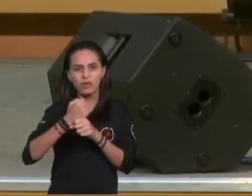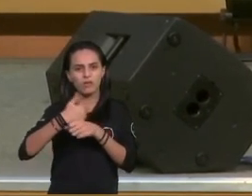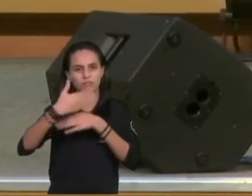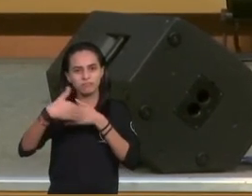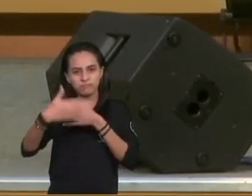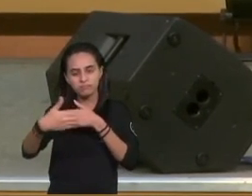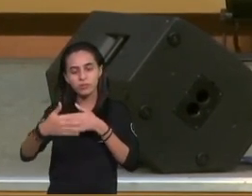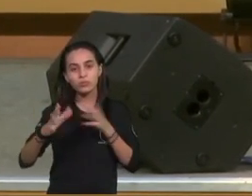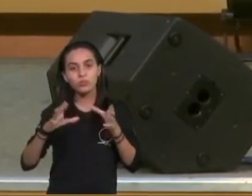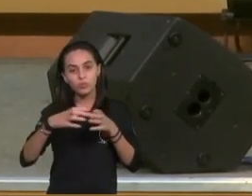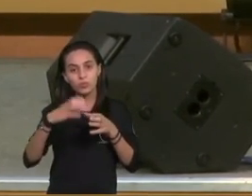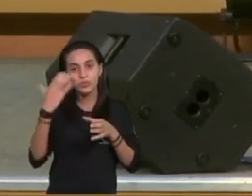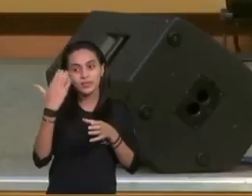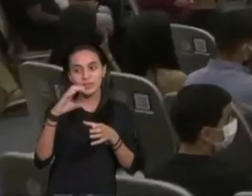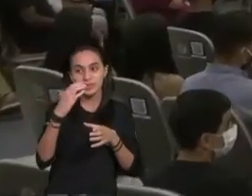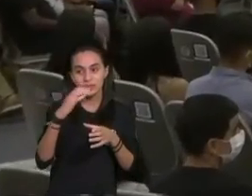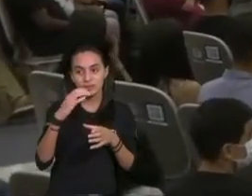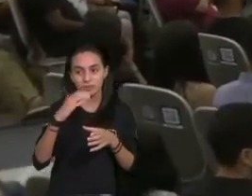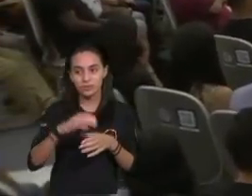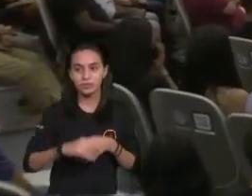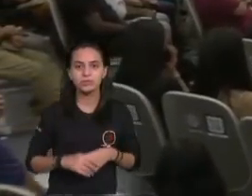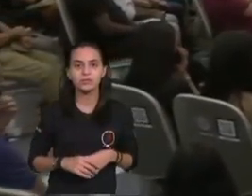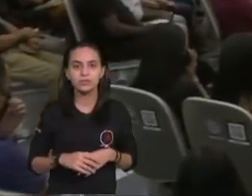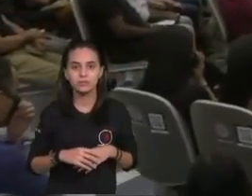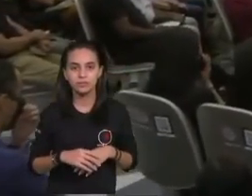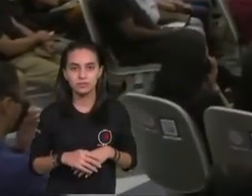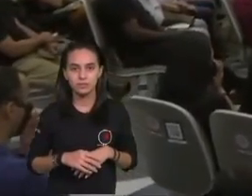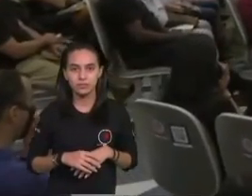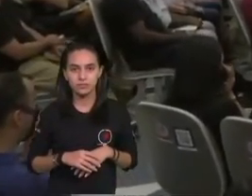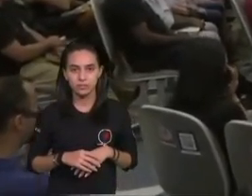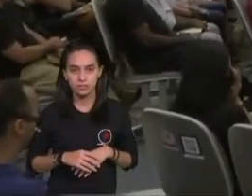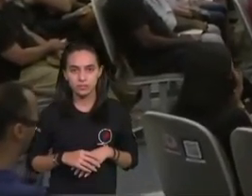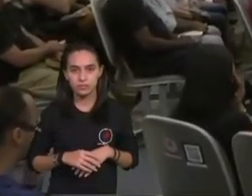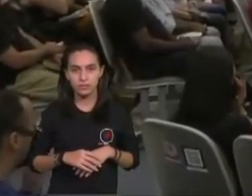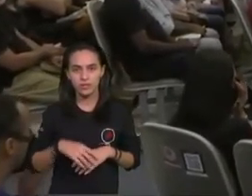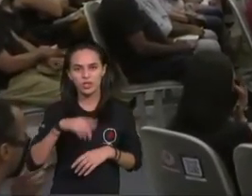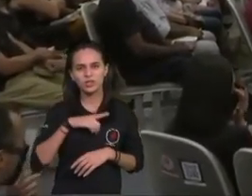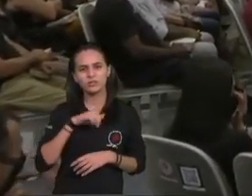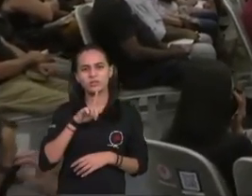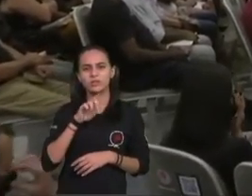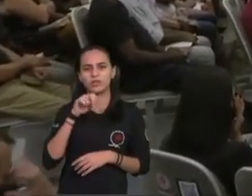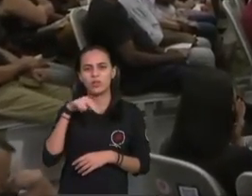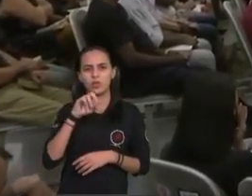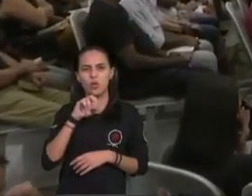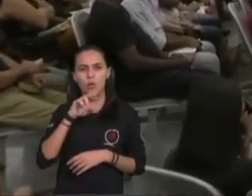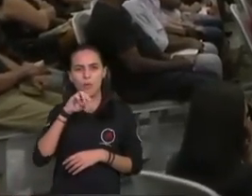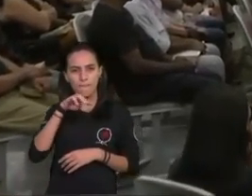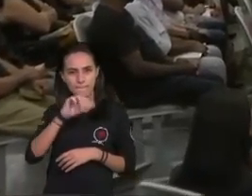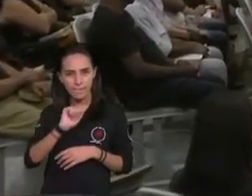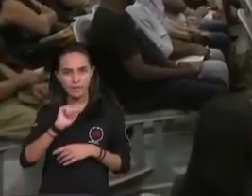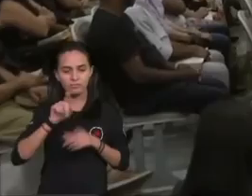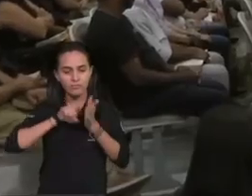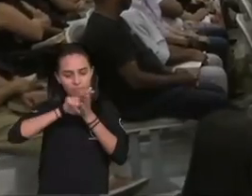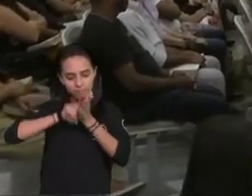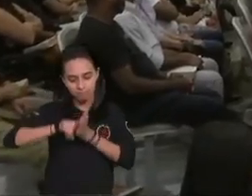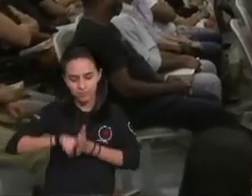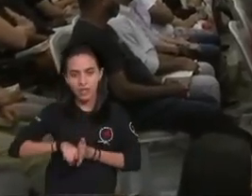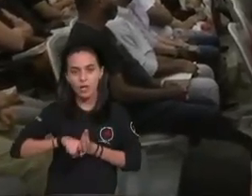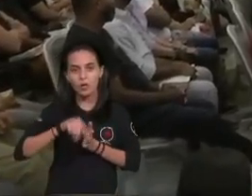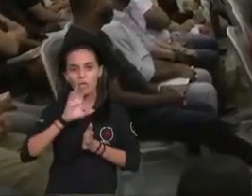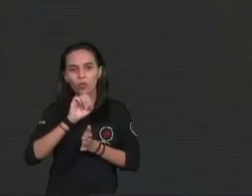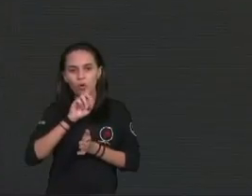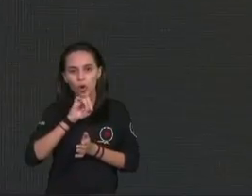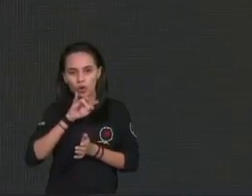um grupo de cientistas fez o Genoma Humano né map ou código